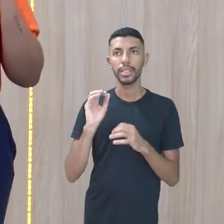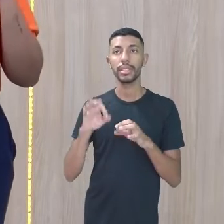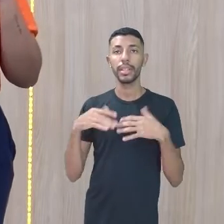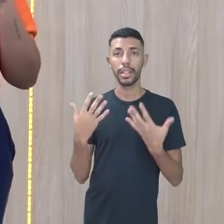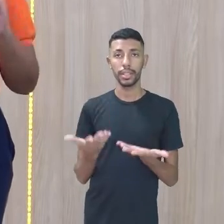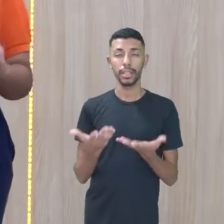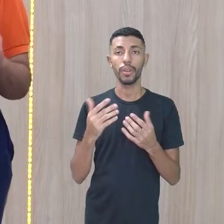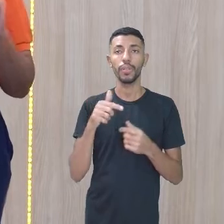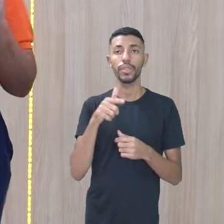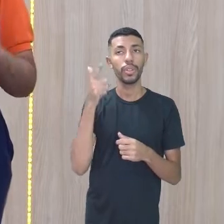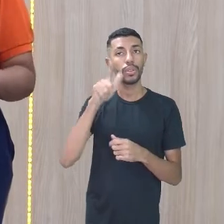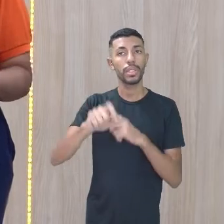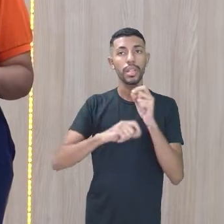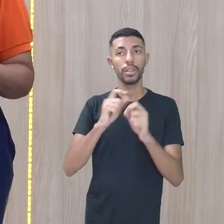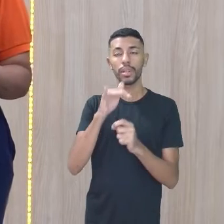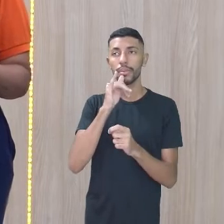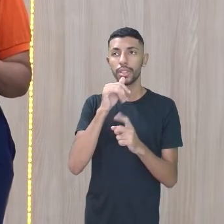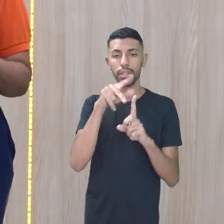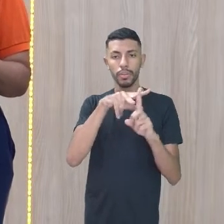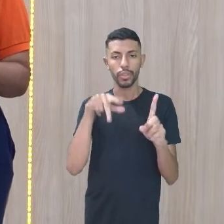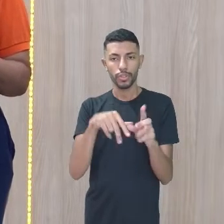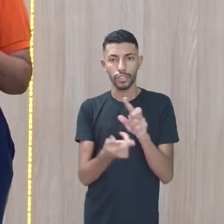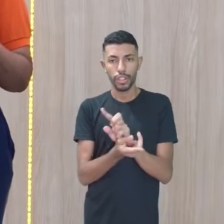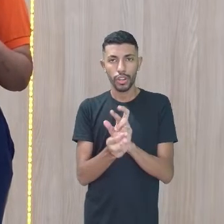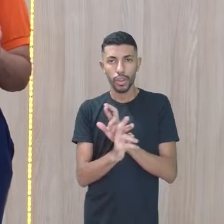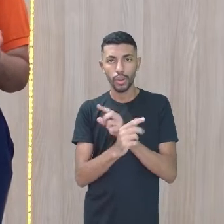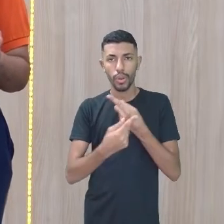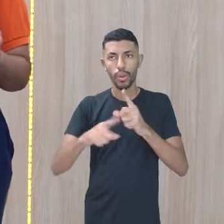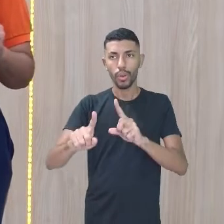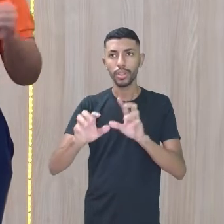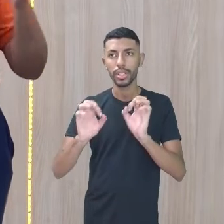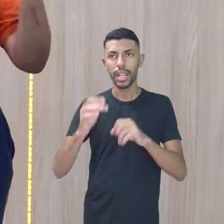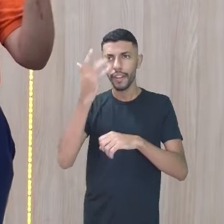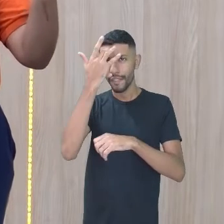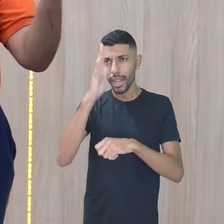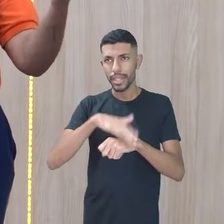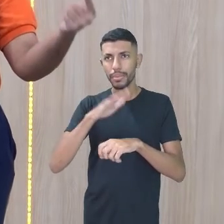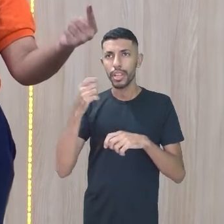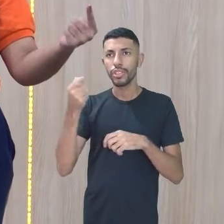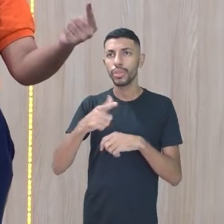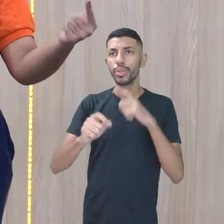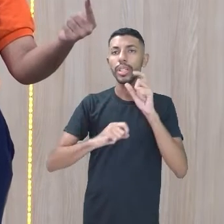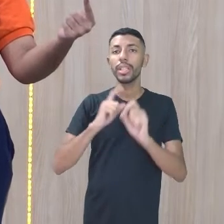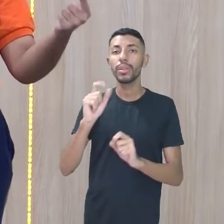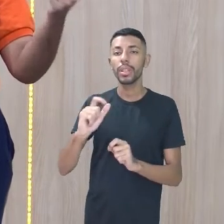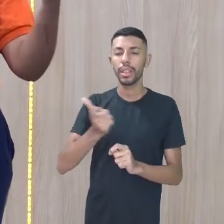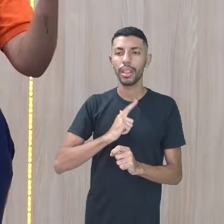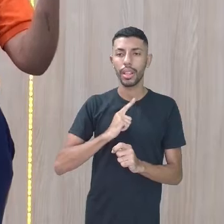você consegue contrapor os pontos de vista com mais facilidade do que ter apenas um